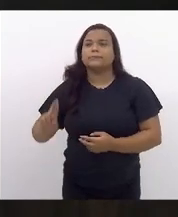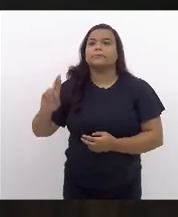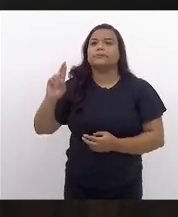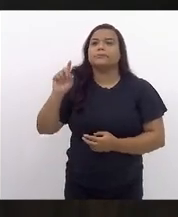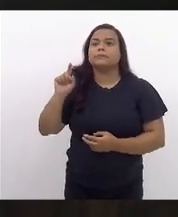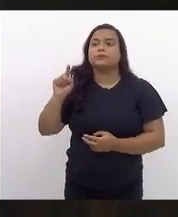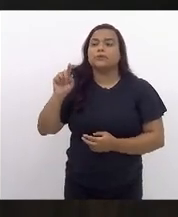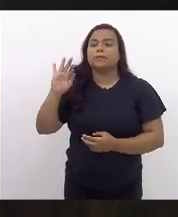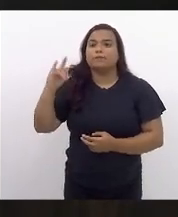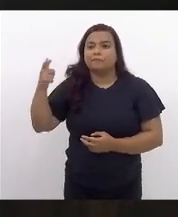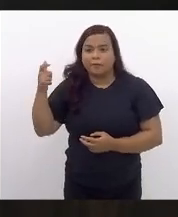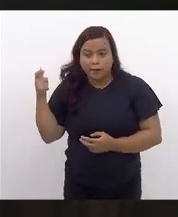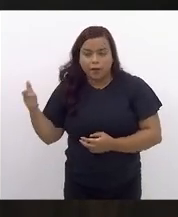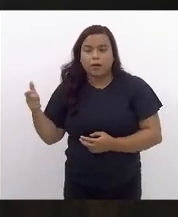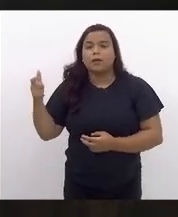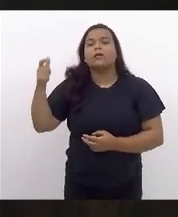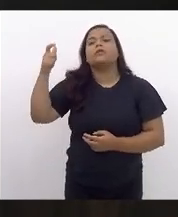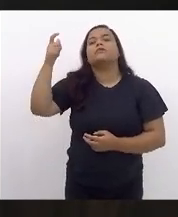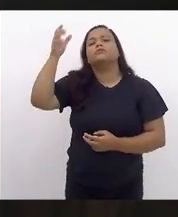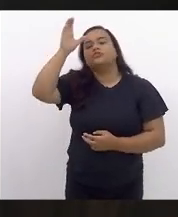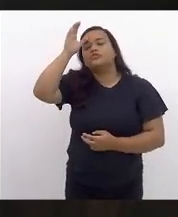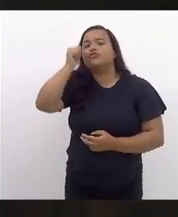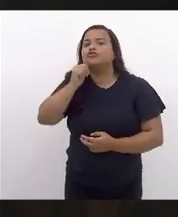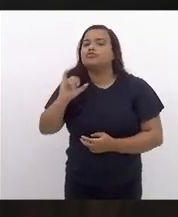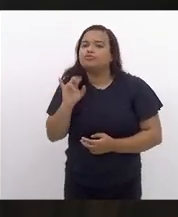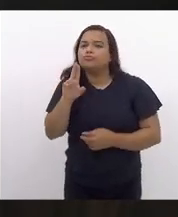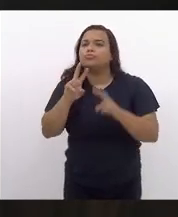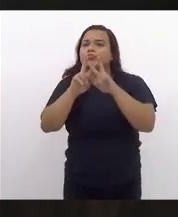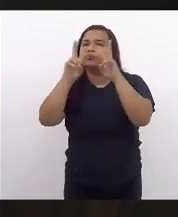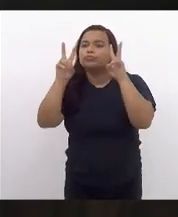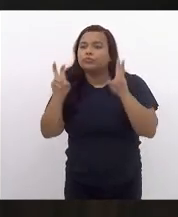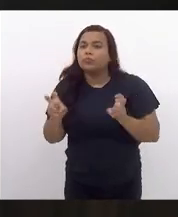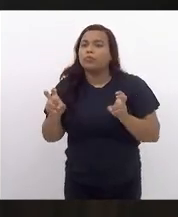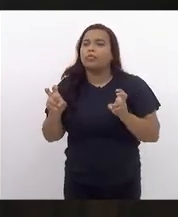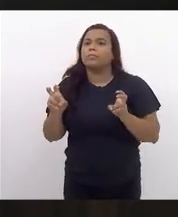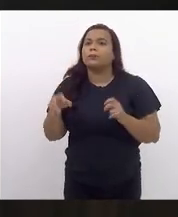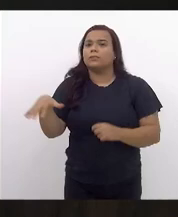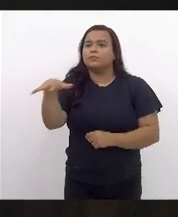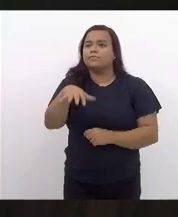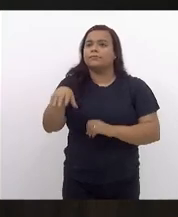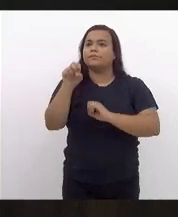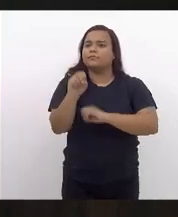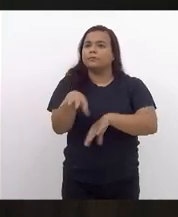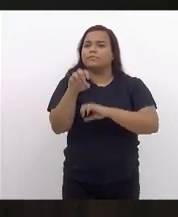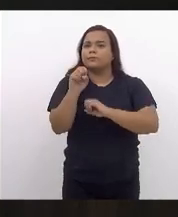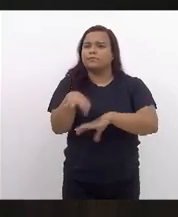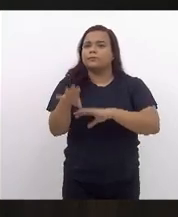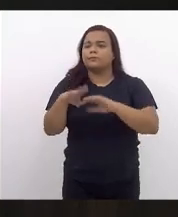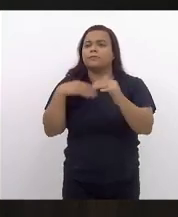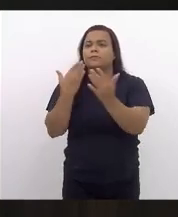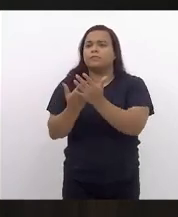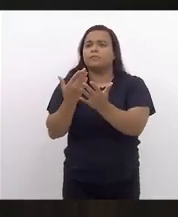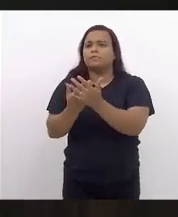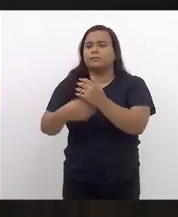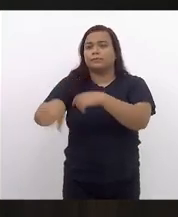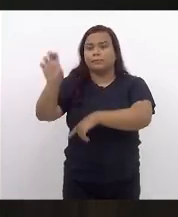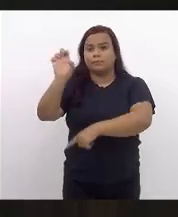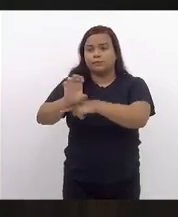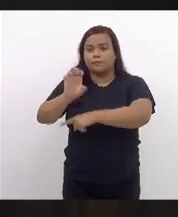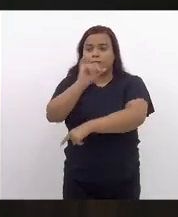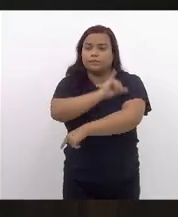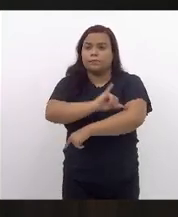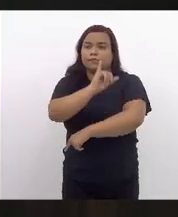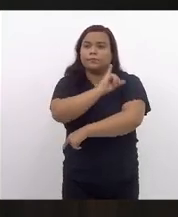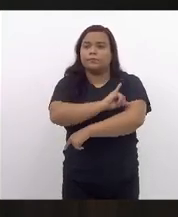dispõe sobre a criação de curso educacional no âmbito do Estado, no âmbito das escolas estaduais do Estado do